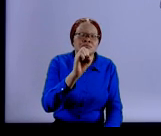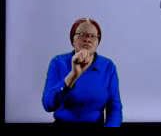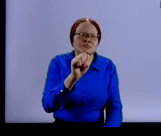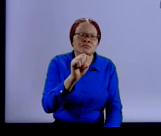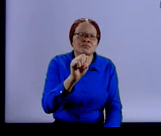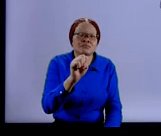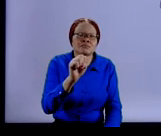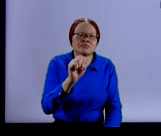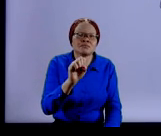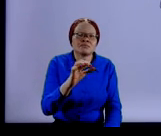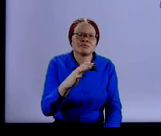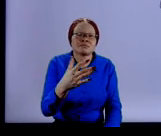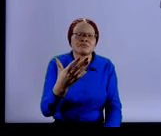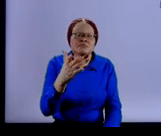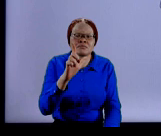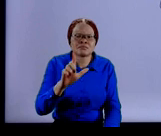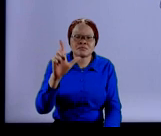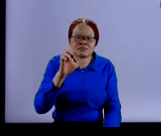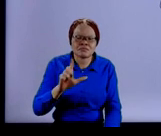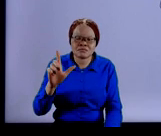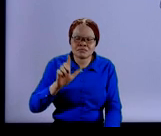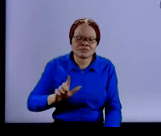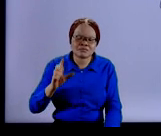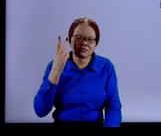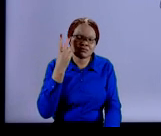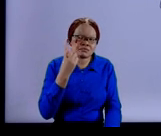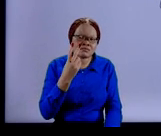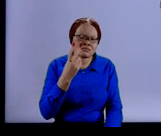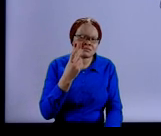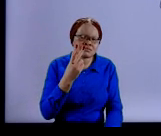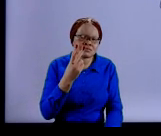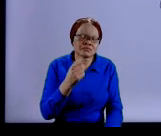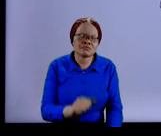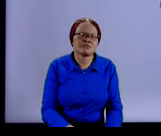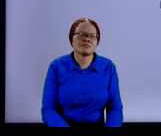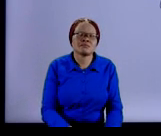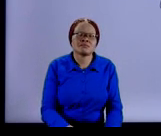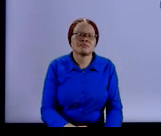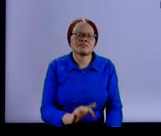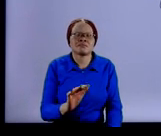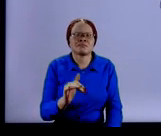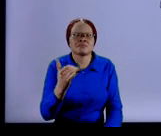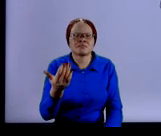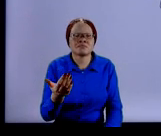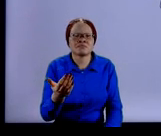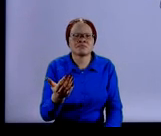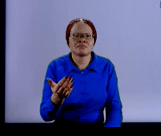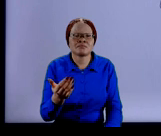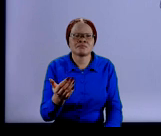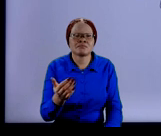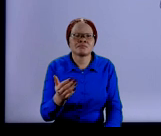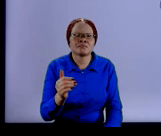hoje e fica os lápis amarelos são dois estão aqui e aqui o que é que